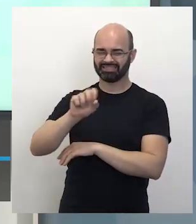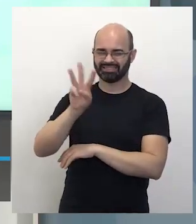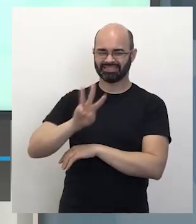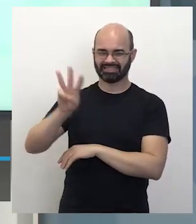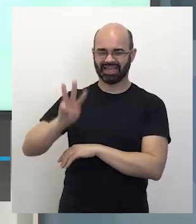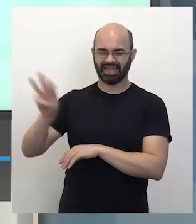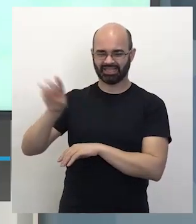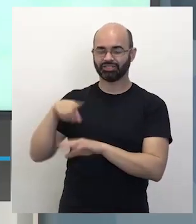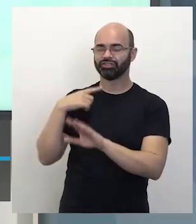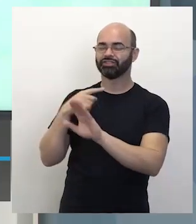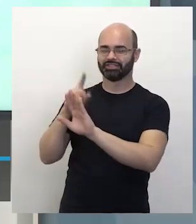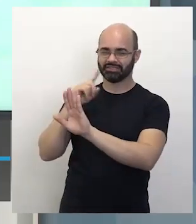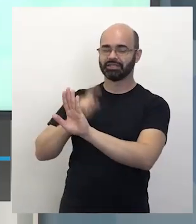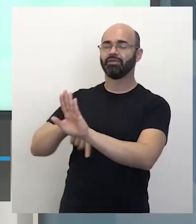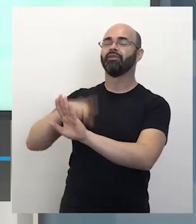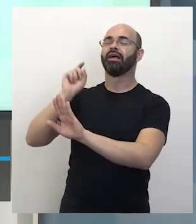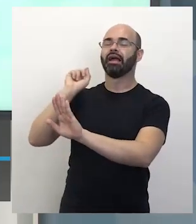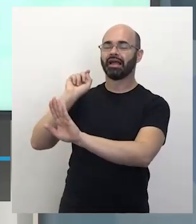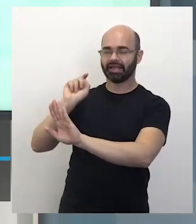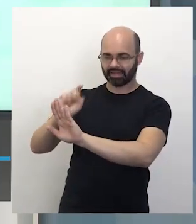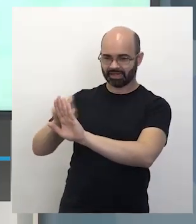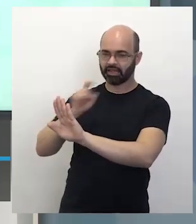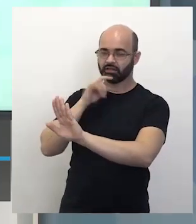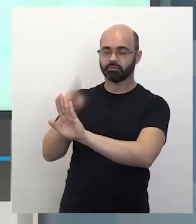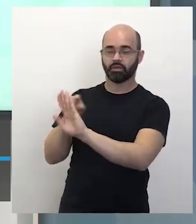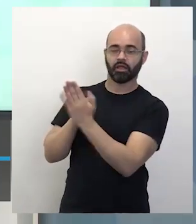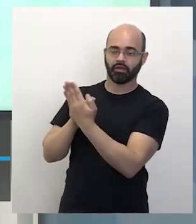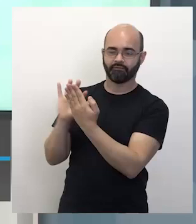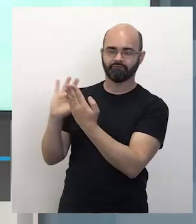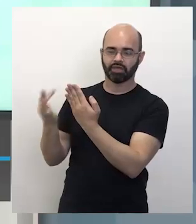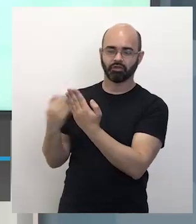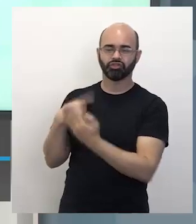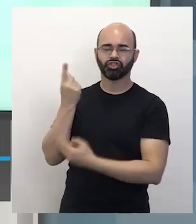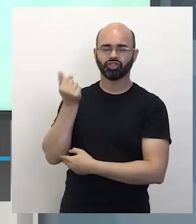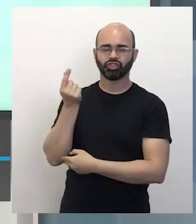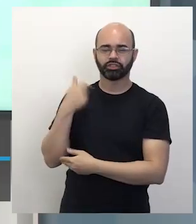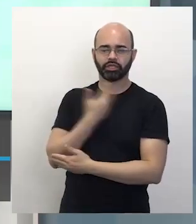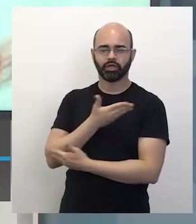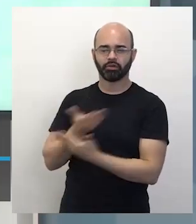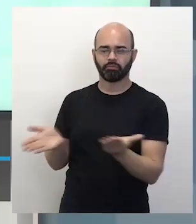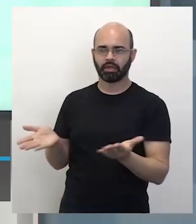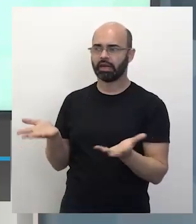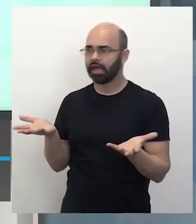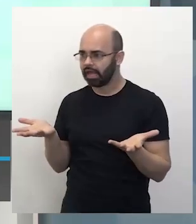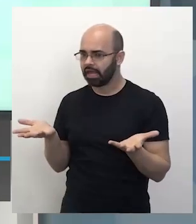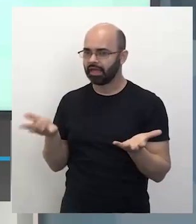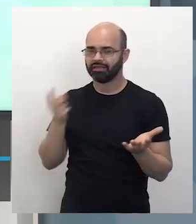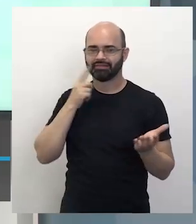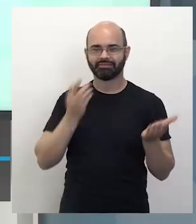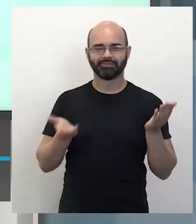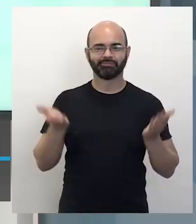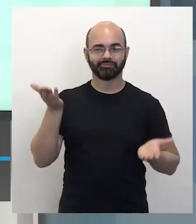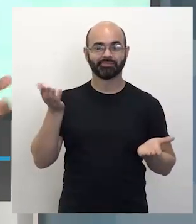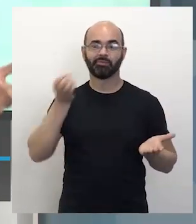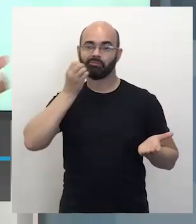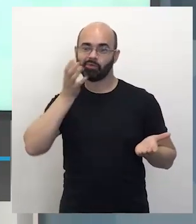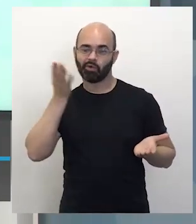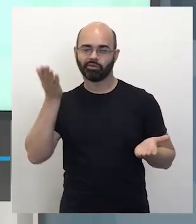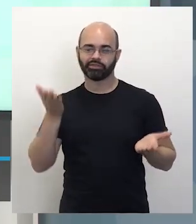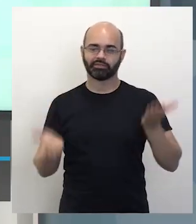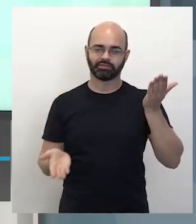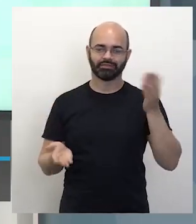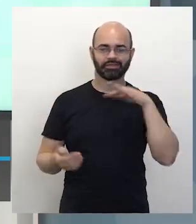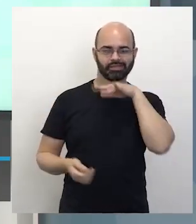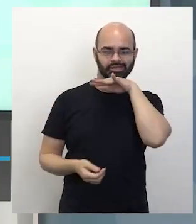transferiu o dinheiro e perdeu. Então, olha a quantidade de discrepâncias que a gente tem na internet. A gente tem coisas muito